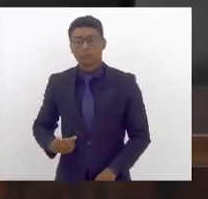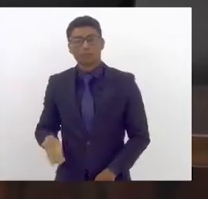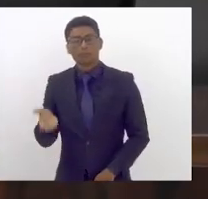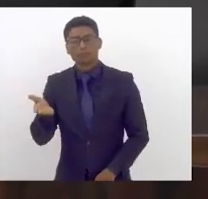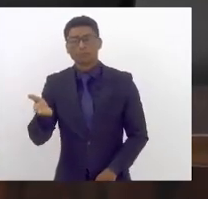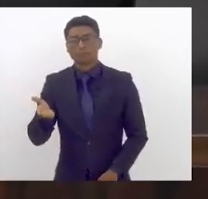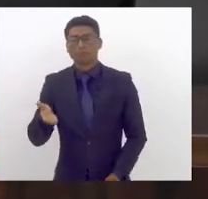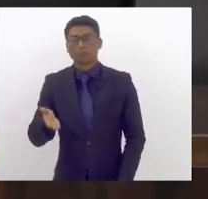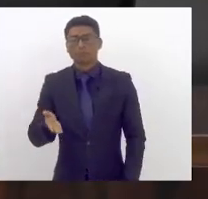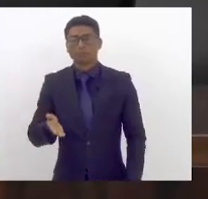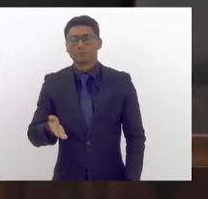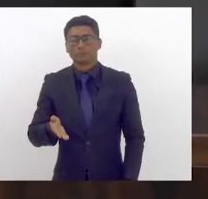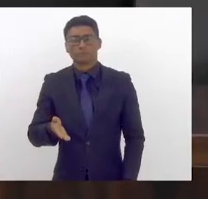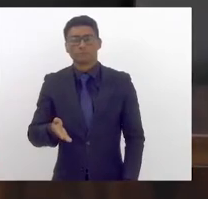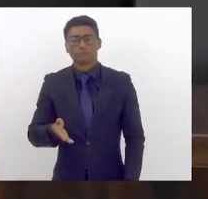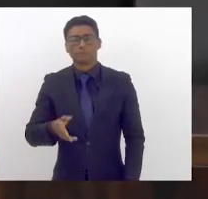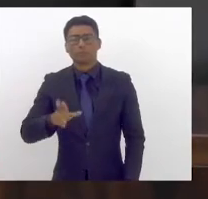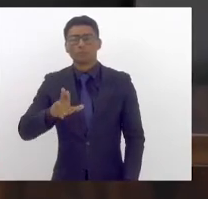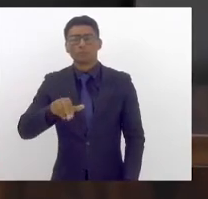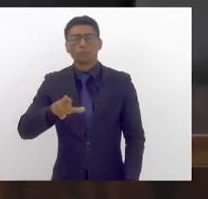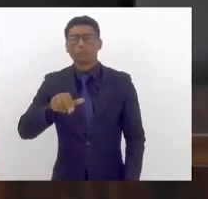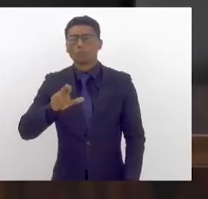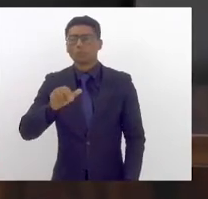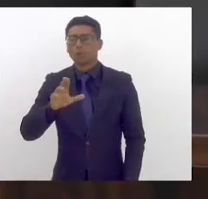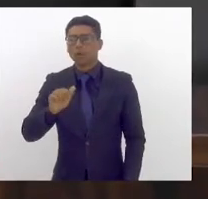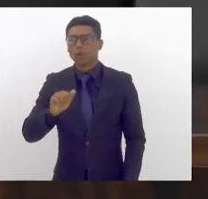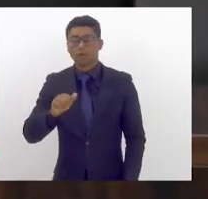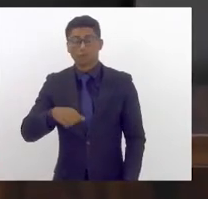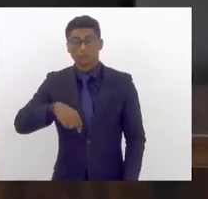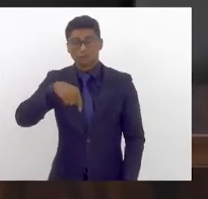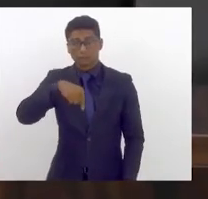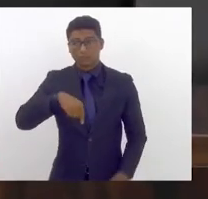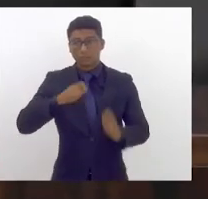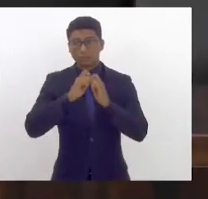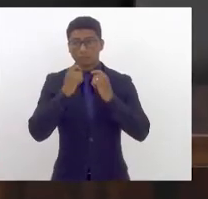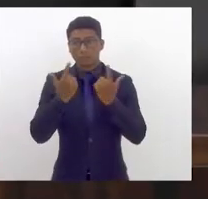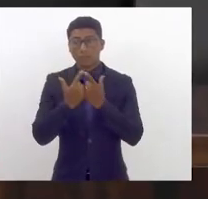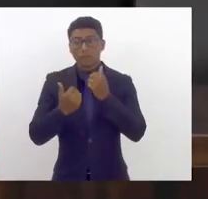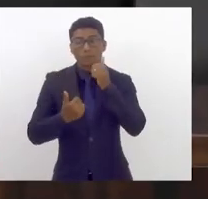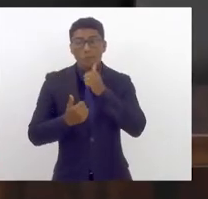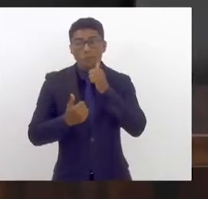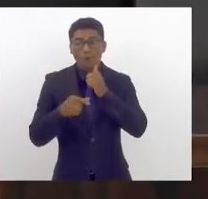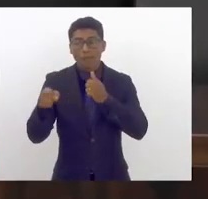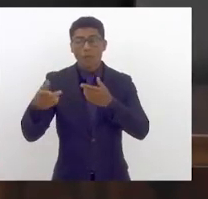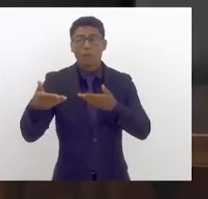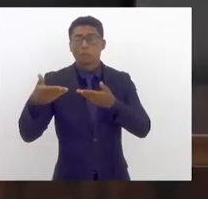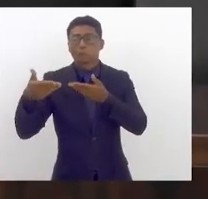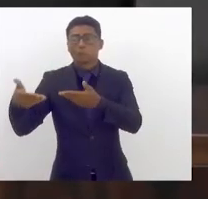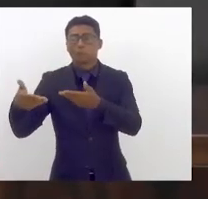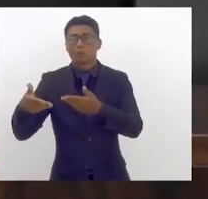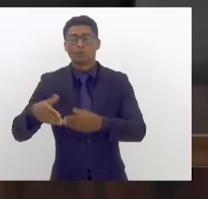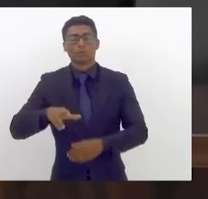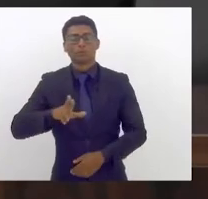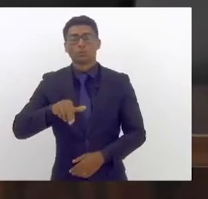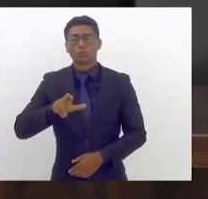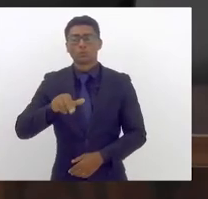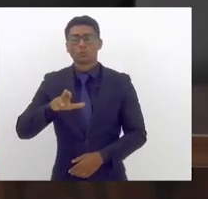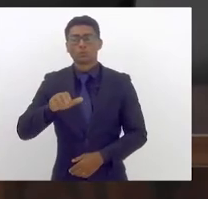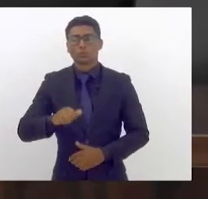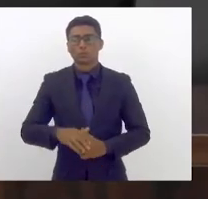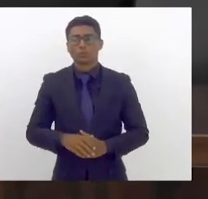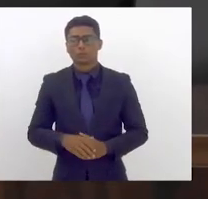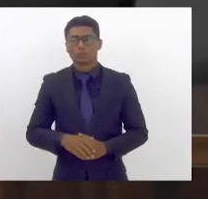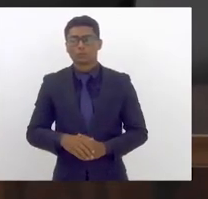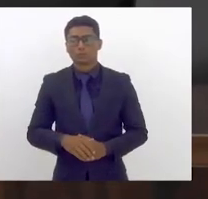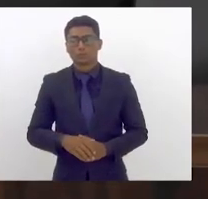recebeu as mulheres aqui de dentro dessa casa nunca recebeu a bancada feminina porque